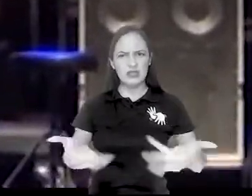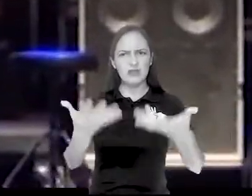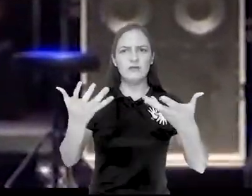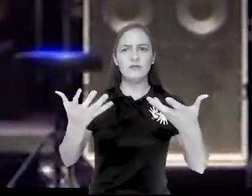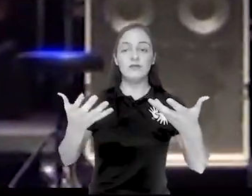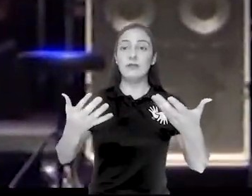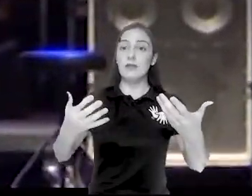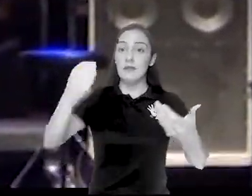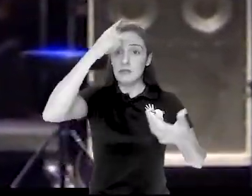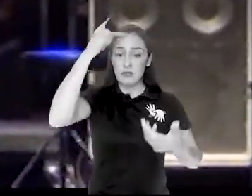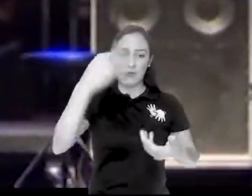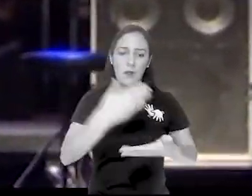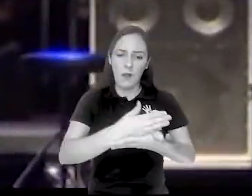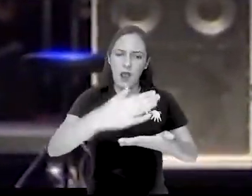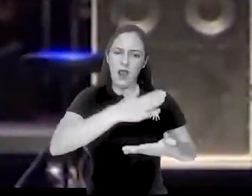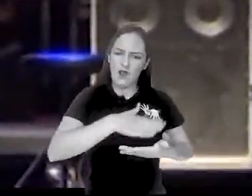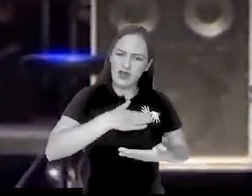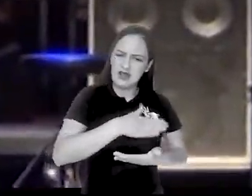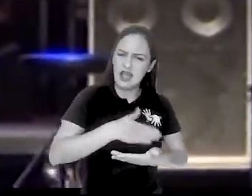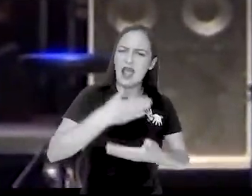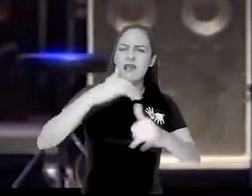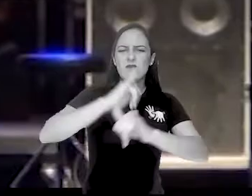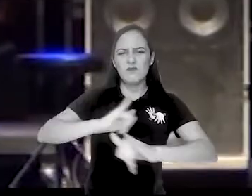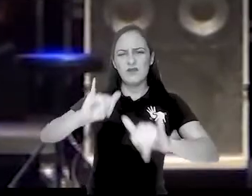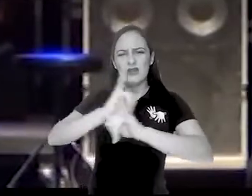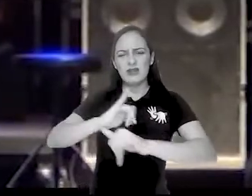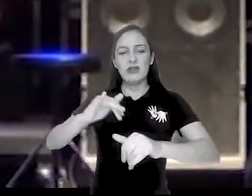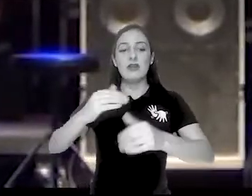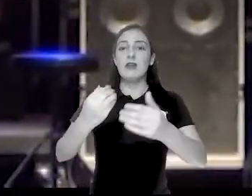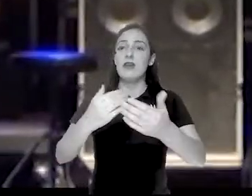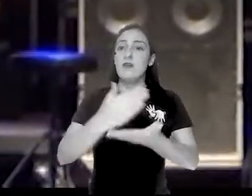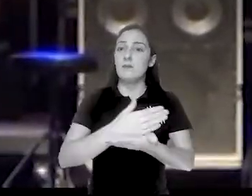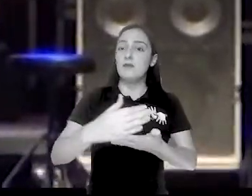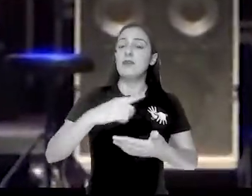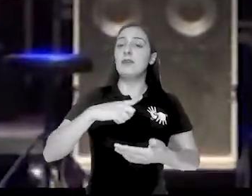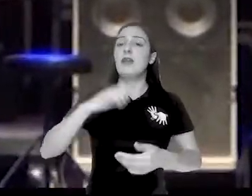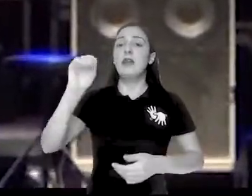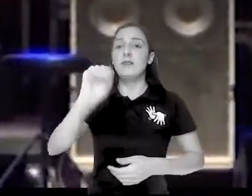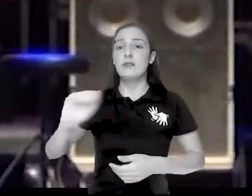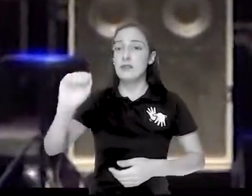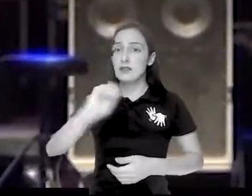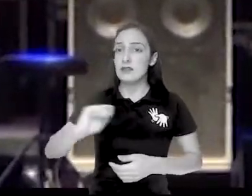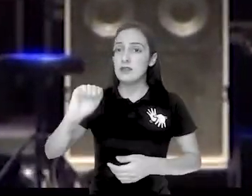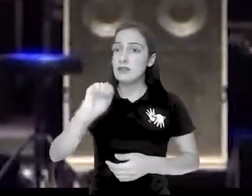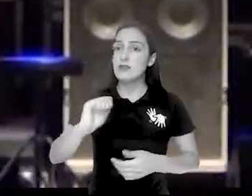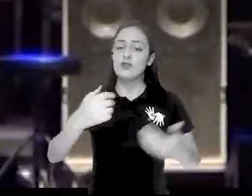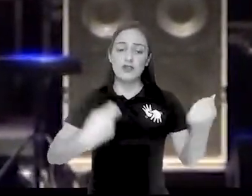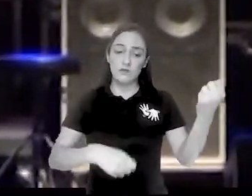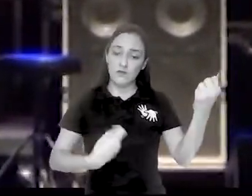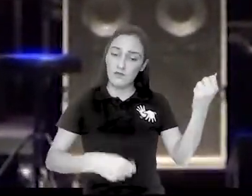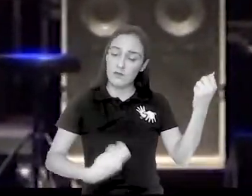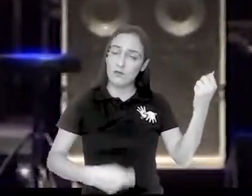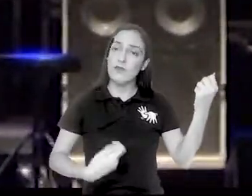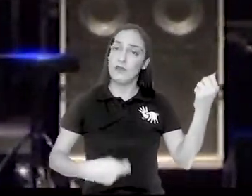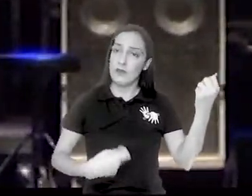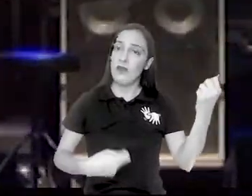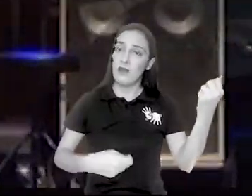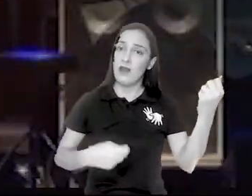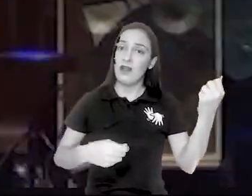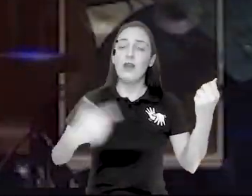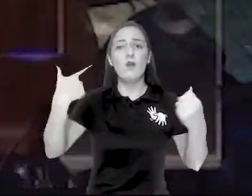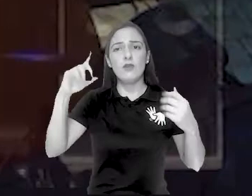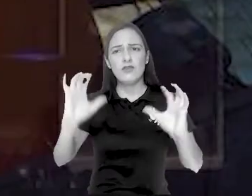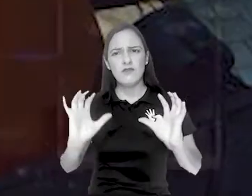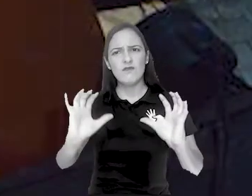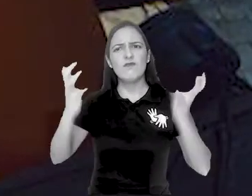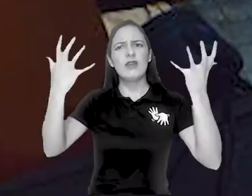Aí apareceu violeiros, associações de viola, foi incentivado vários outros festivais de viola na região. Hoje